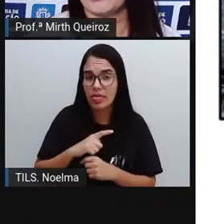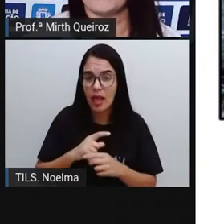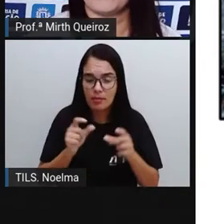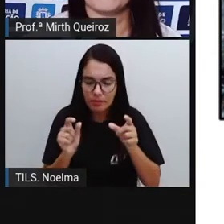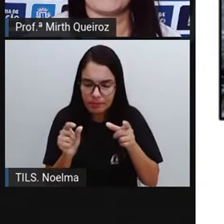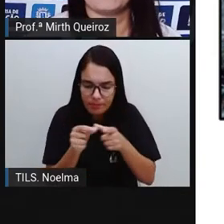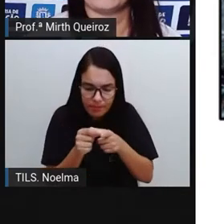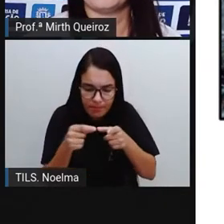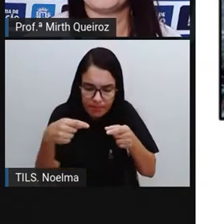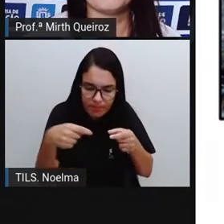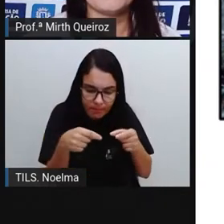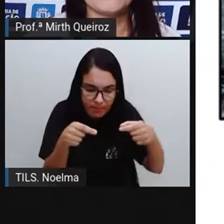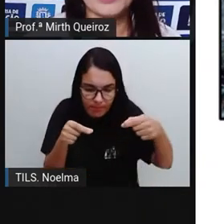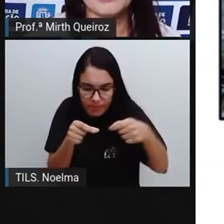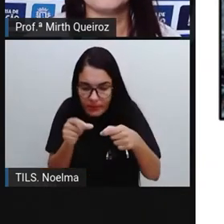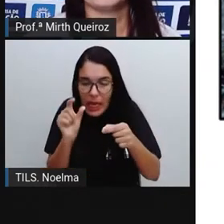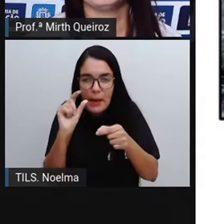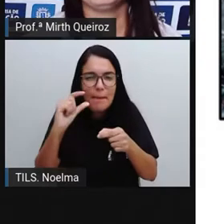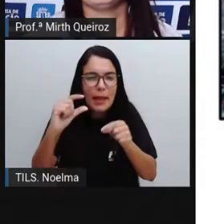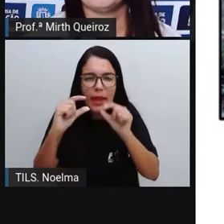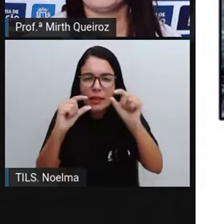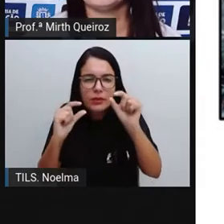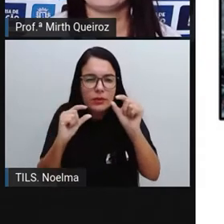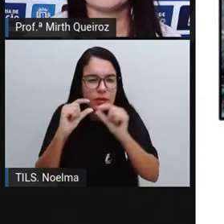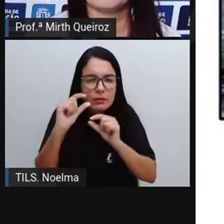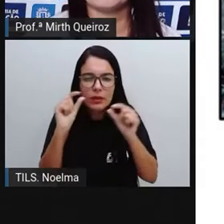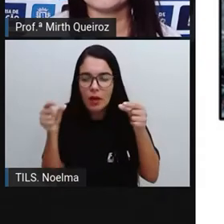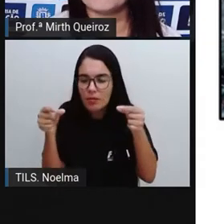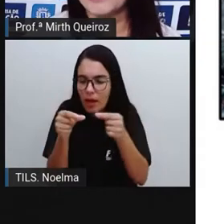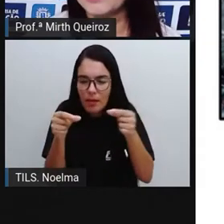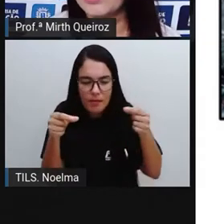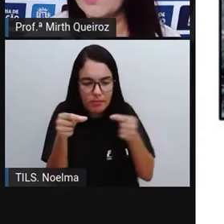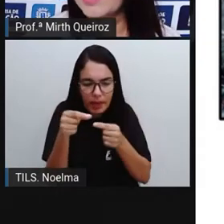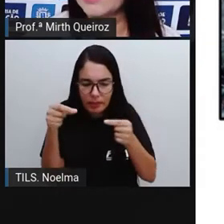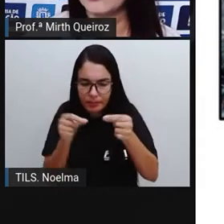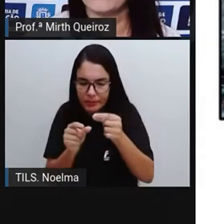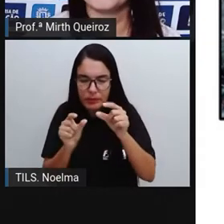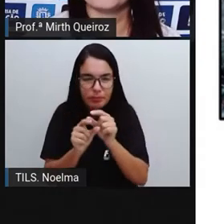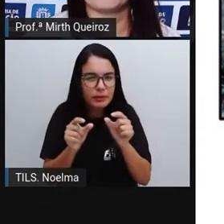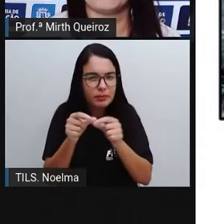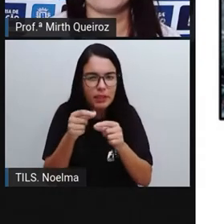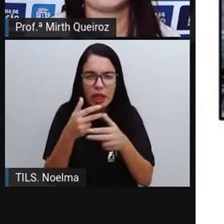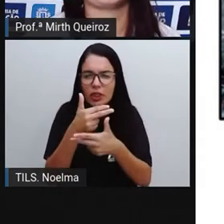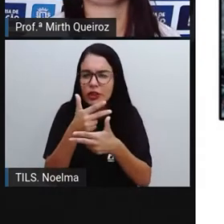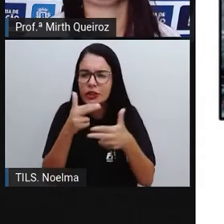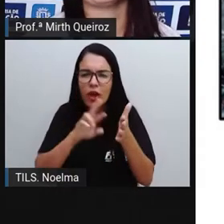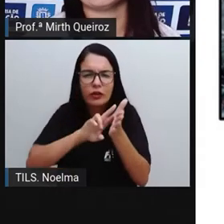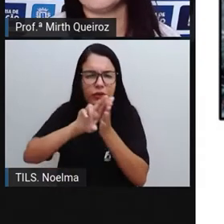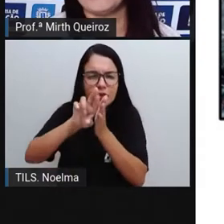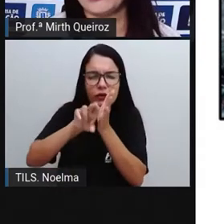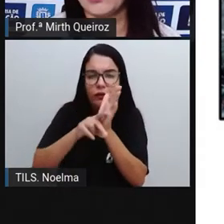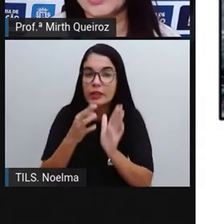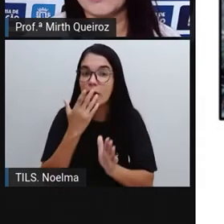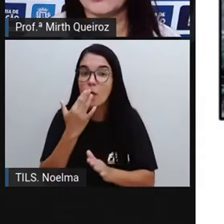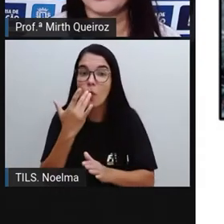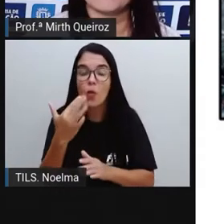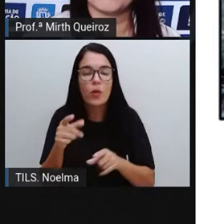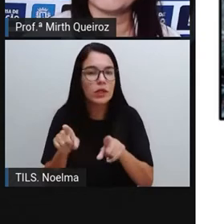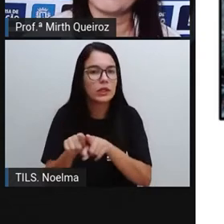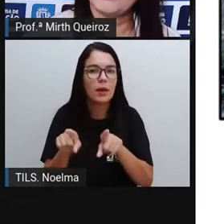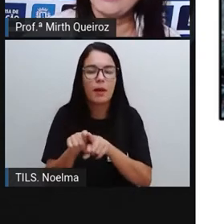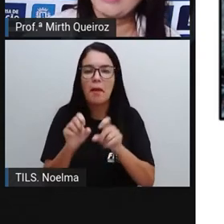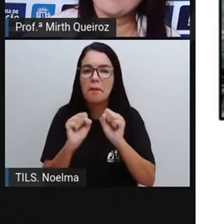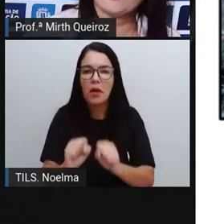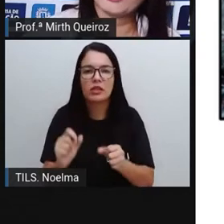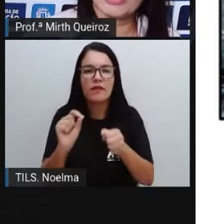teve sua época do apogeu, né? Que reúne pequenas peças, diversas cores, para formar uma grande figura. Essa figura que